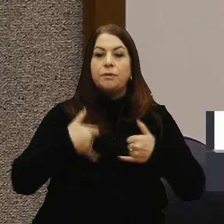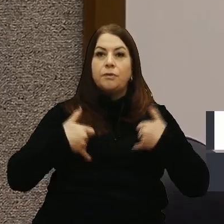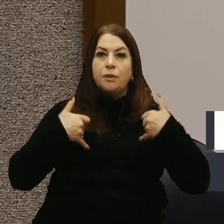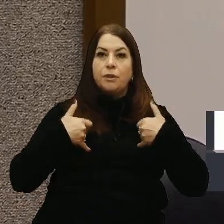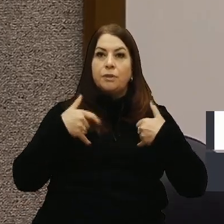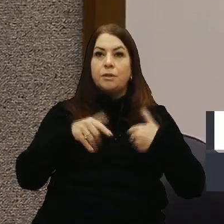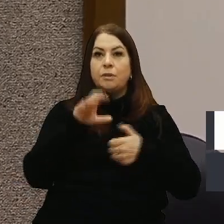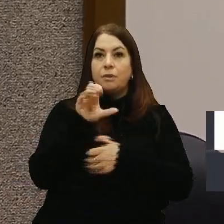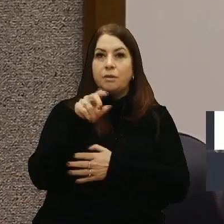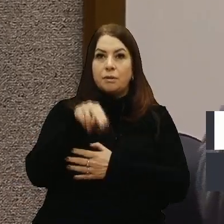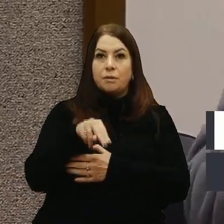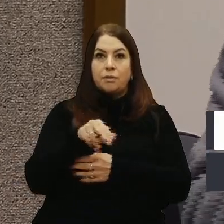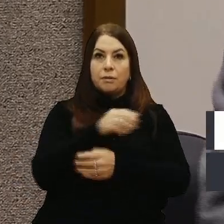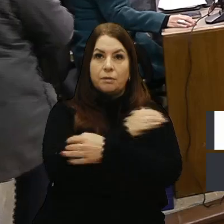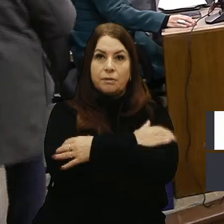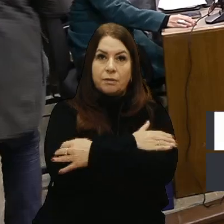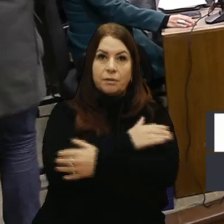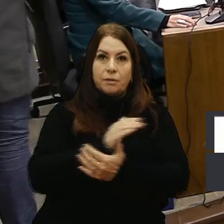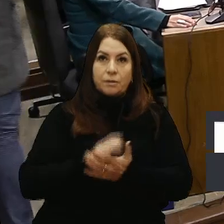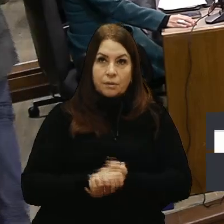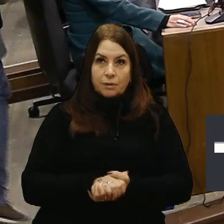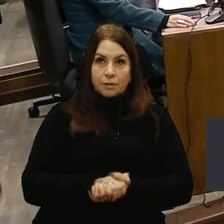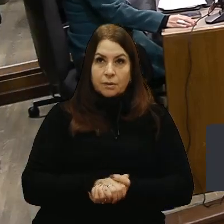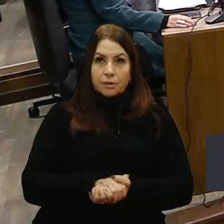Elton. Um grande abraço, querido.